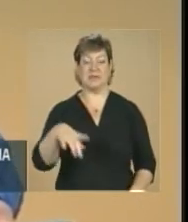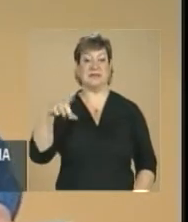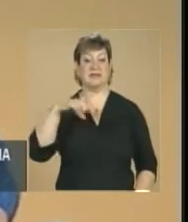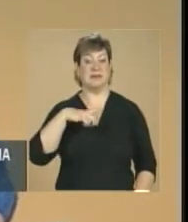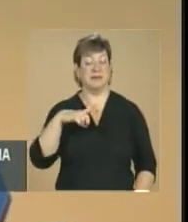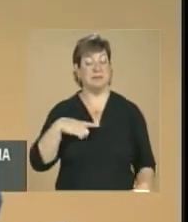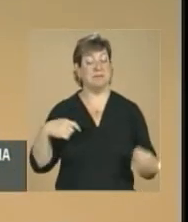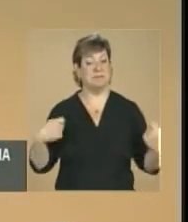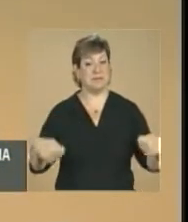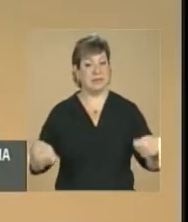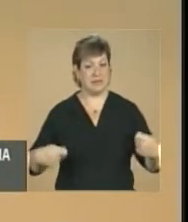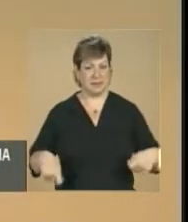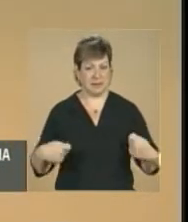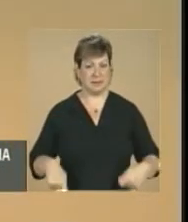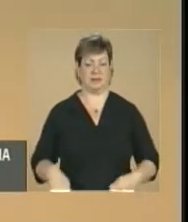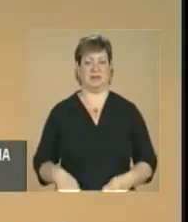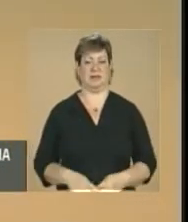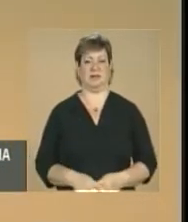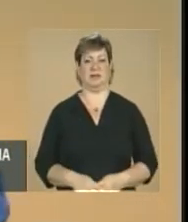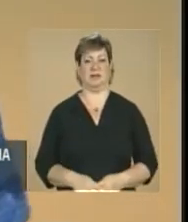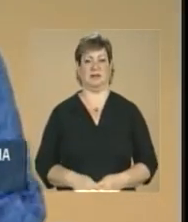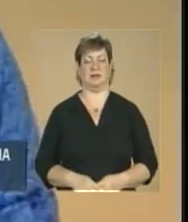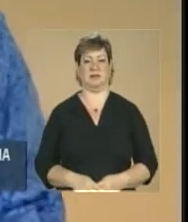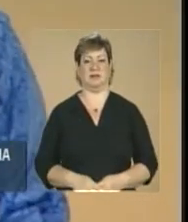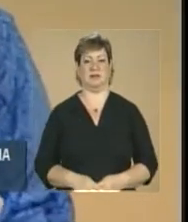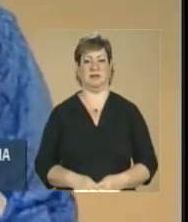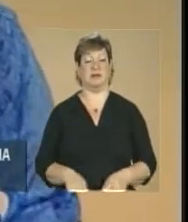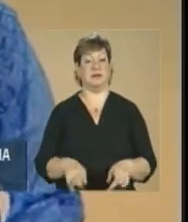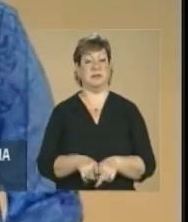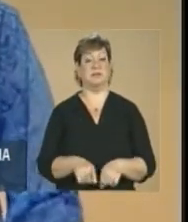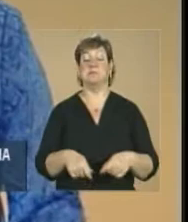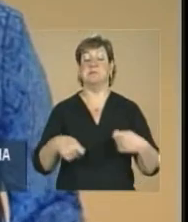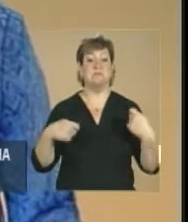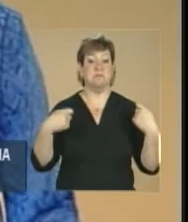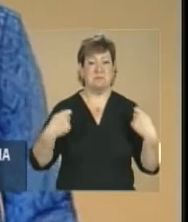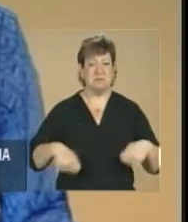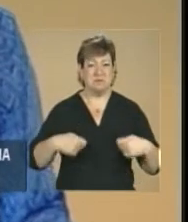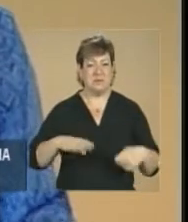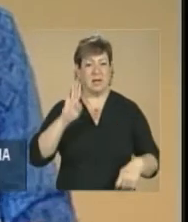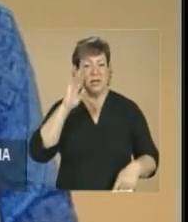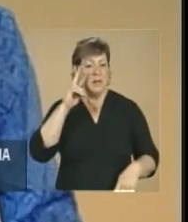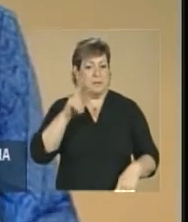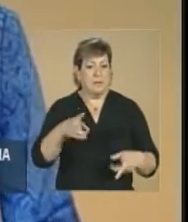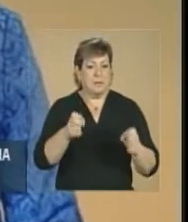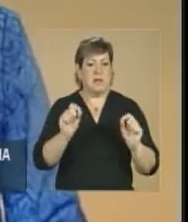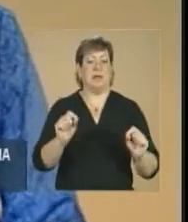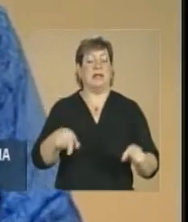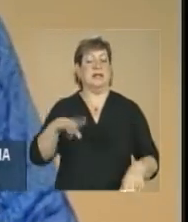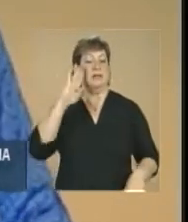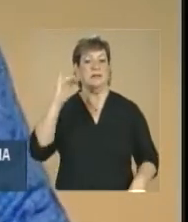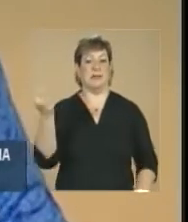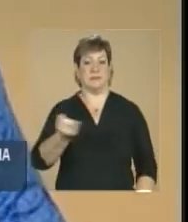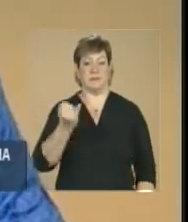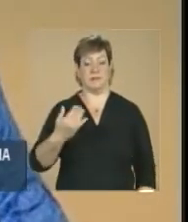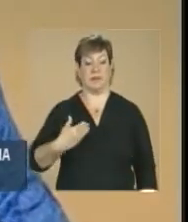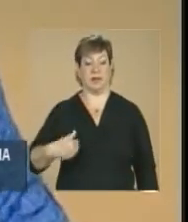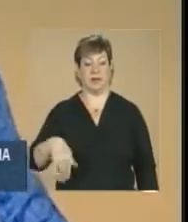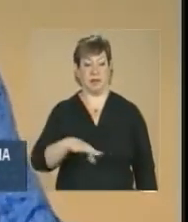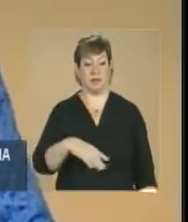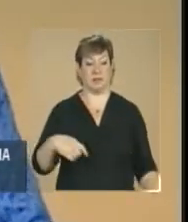temos de estar e temos de ser e temos de perceber, que isso é essencial, nós temos de